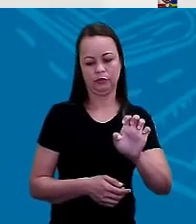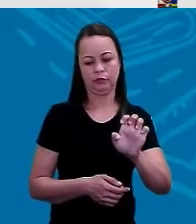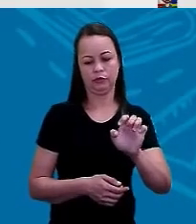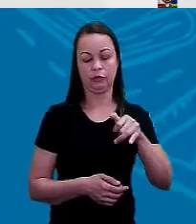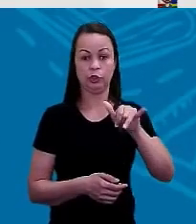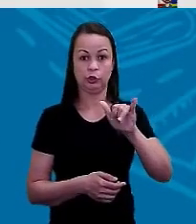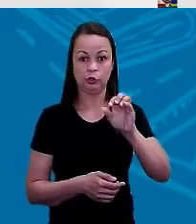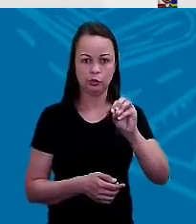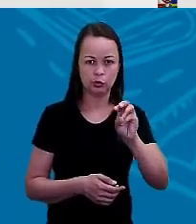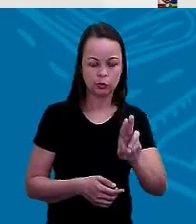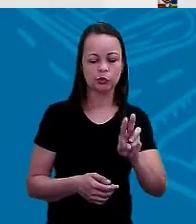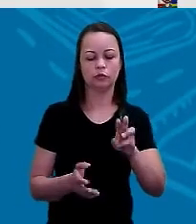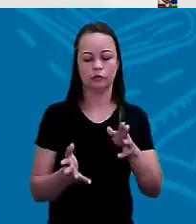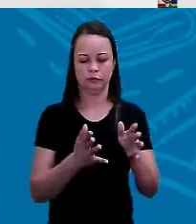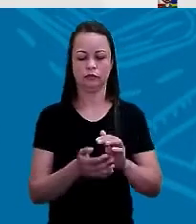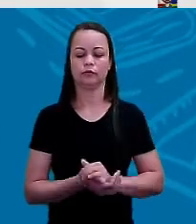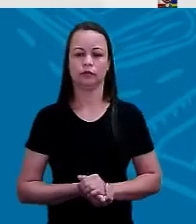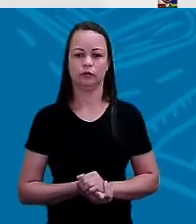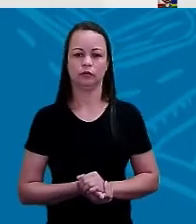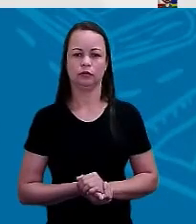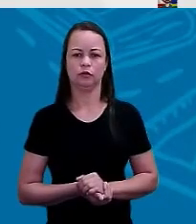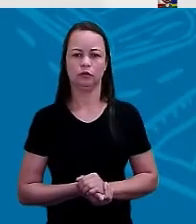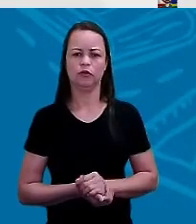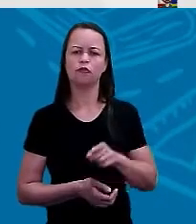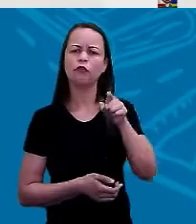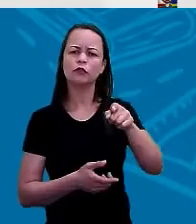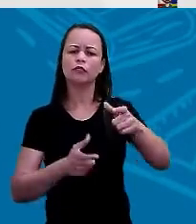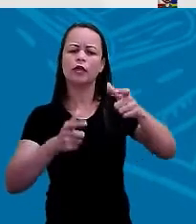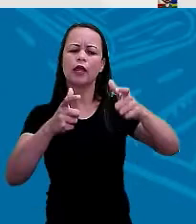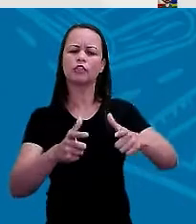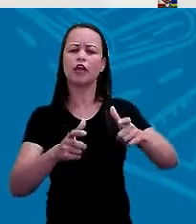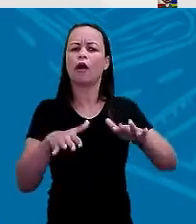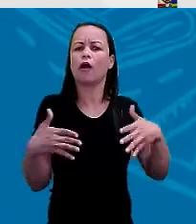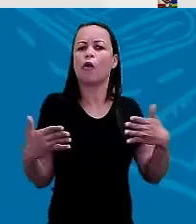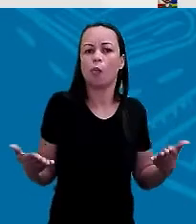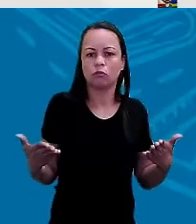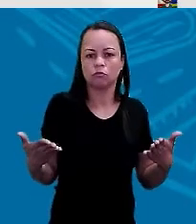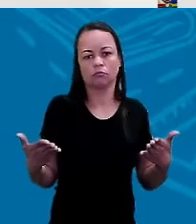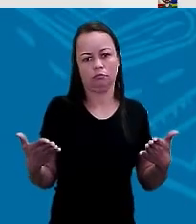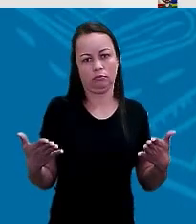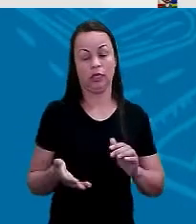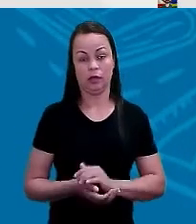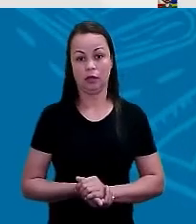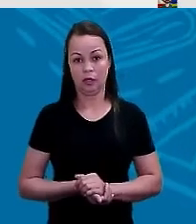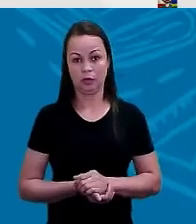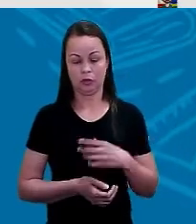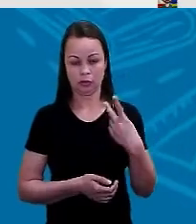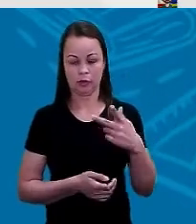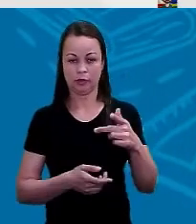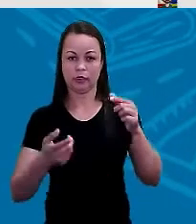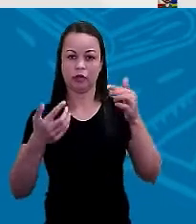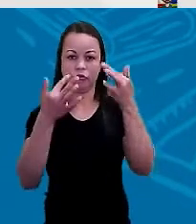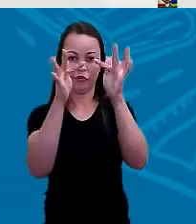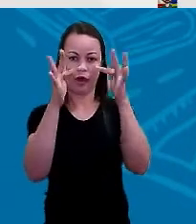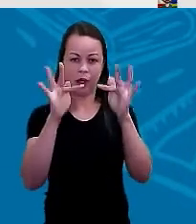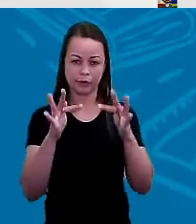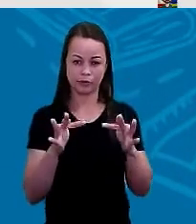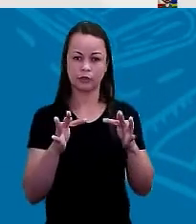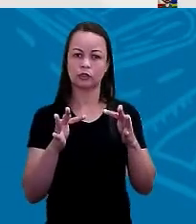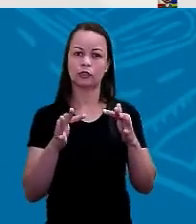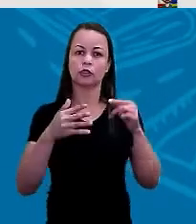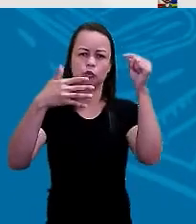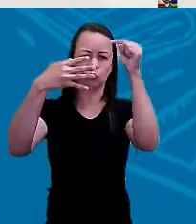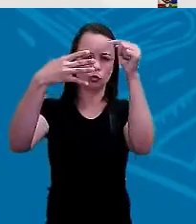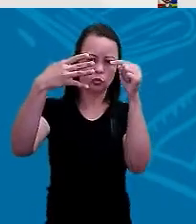you? Where were you? Onde você estava? Observem que nessas frases aqui, em todas